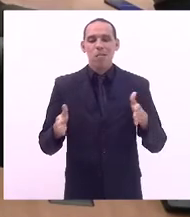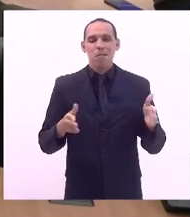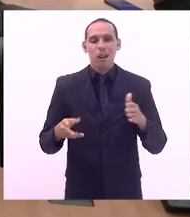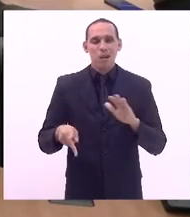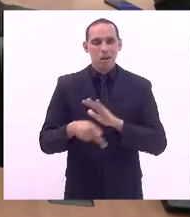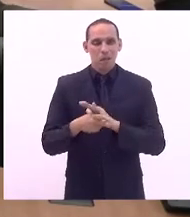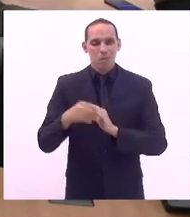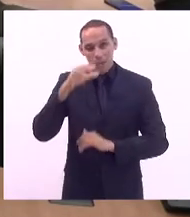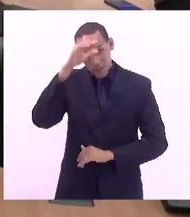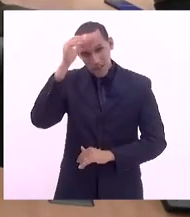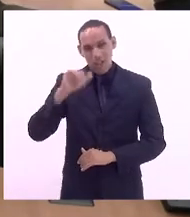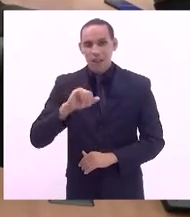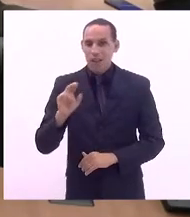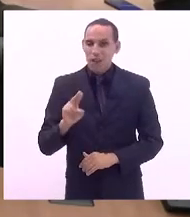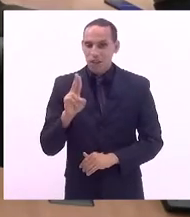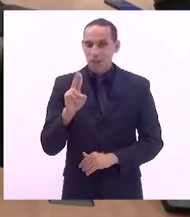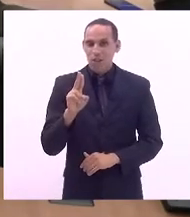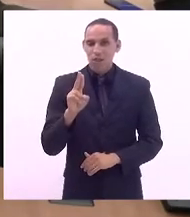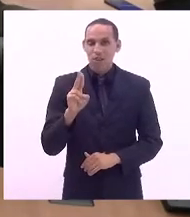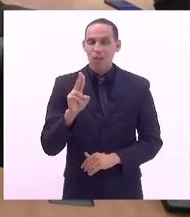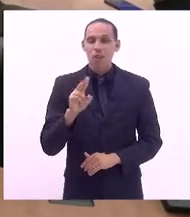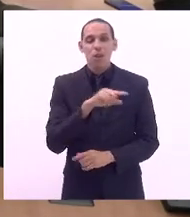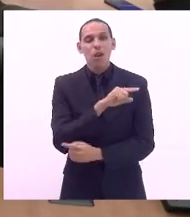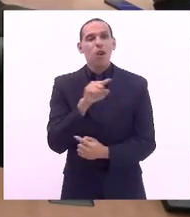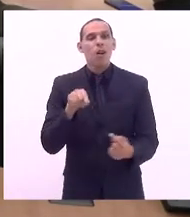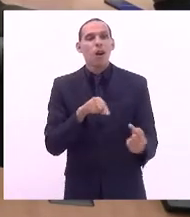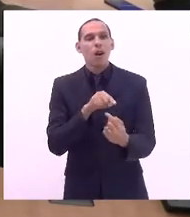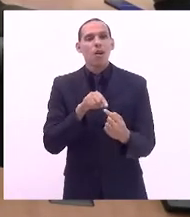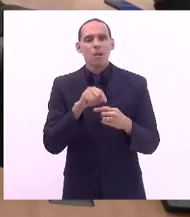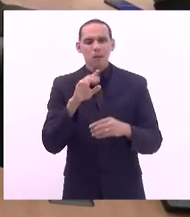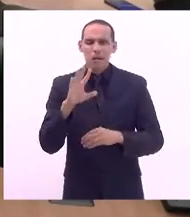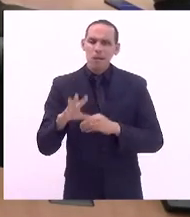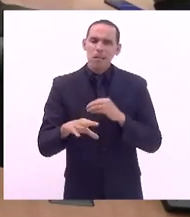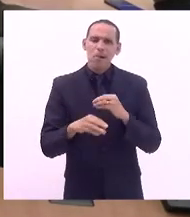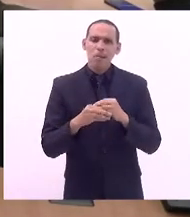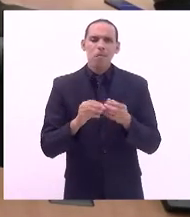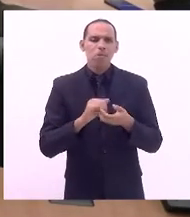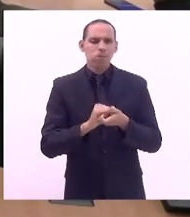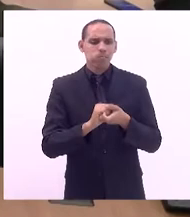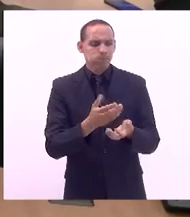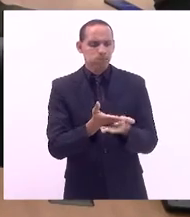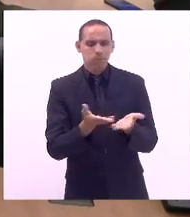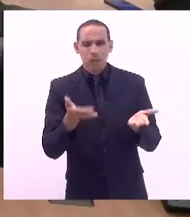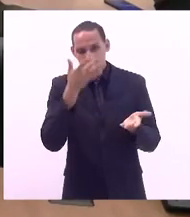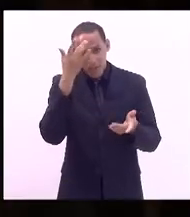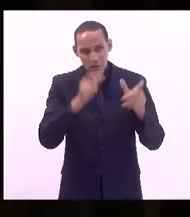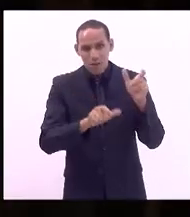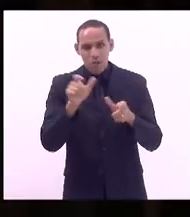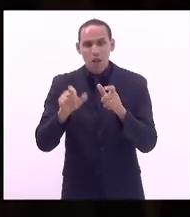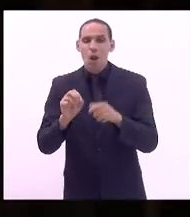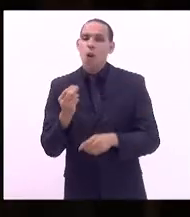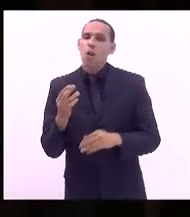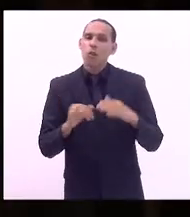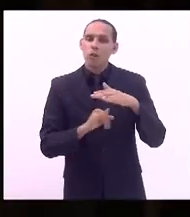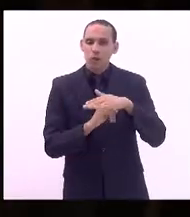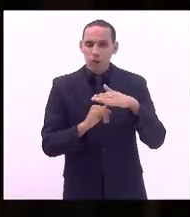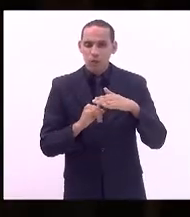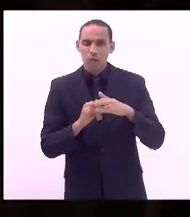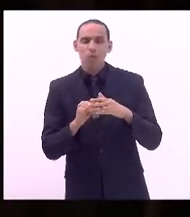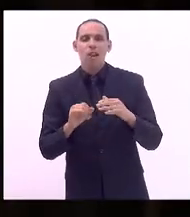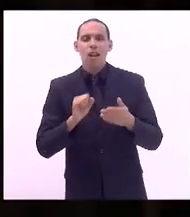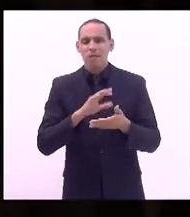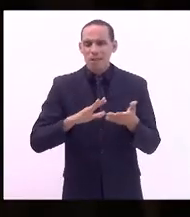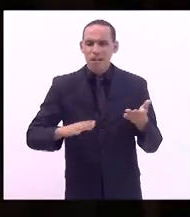da deputada a tia Ju e tem por objetivo complementar pessoas contempla a pessoas ou instituições por suas